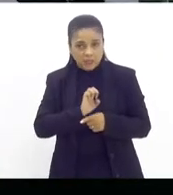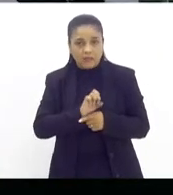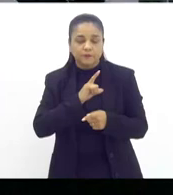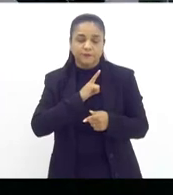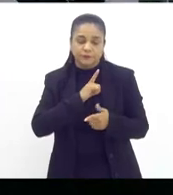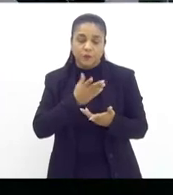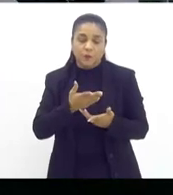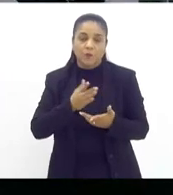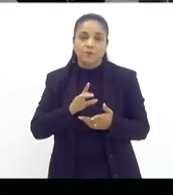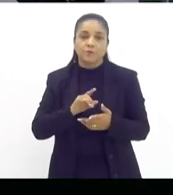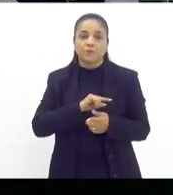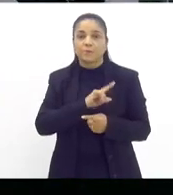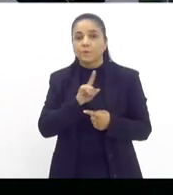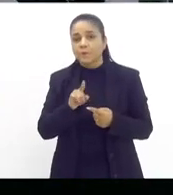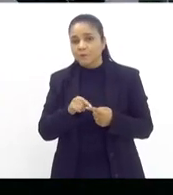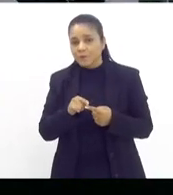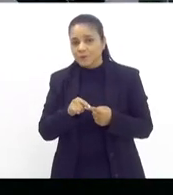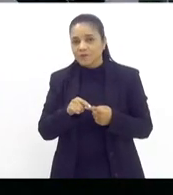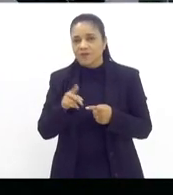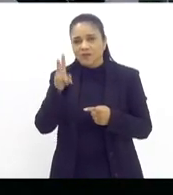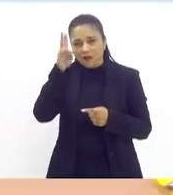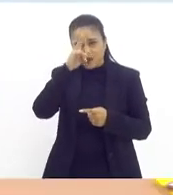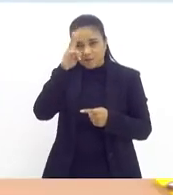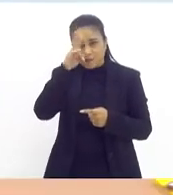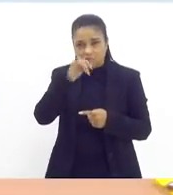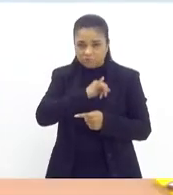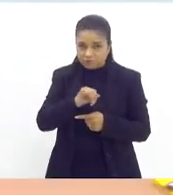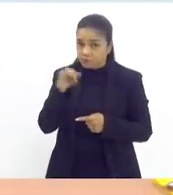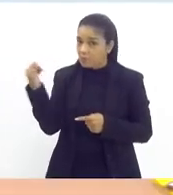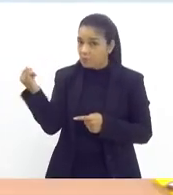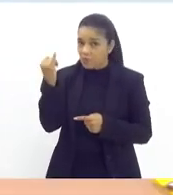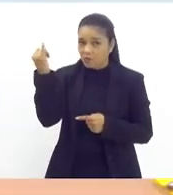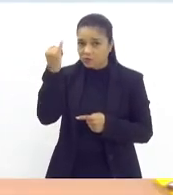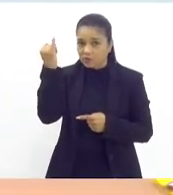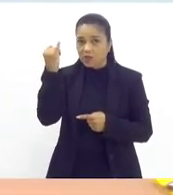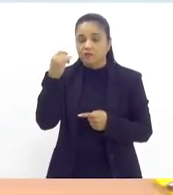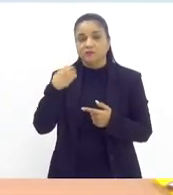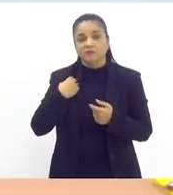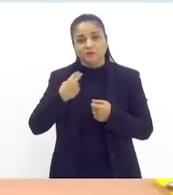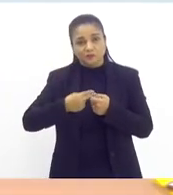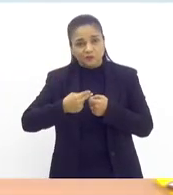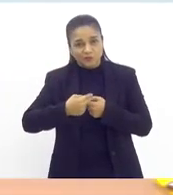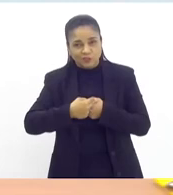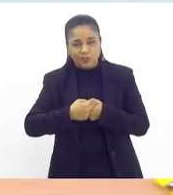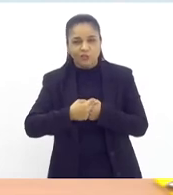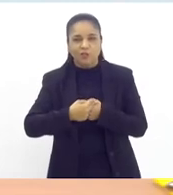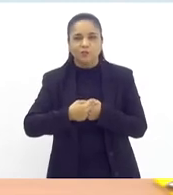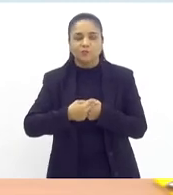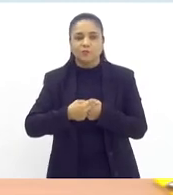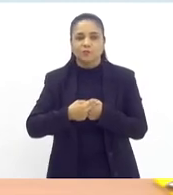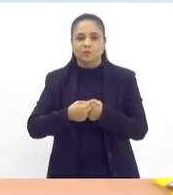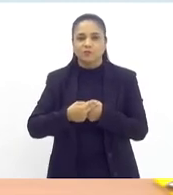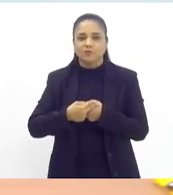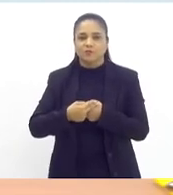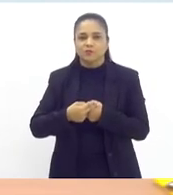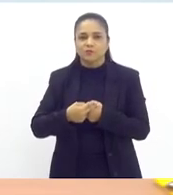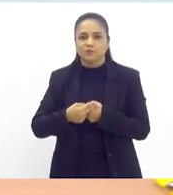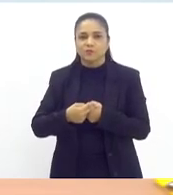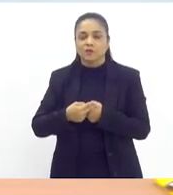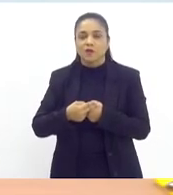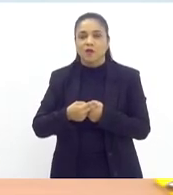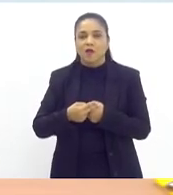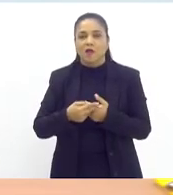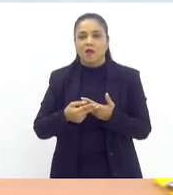ponto, e só lembrando, só um ponto importante aqui, eu sei que tem essa coisa dos grandes municípios, mas... Se pudesse